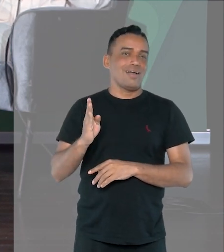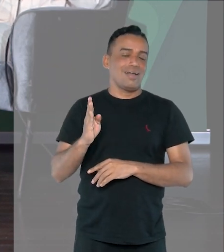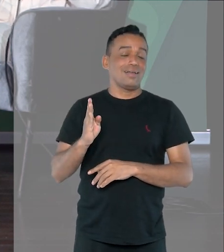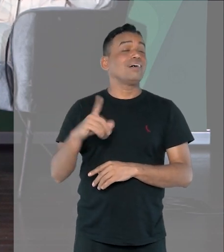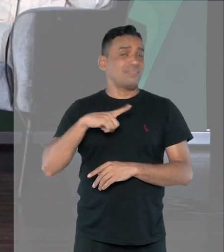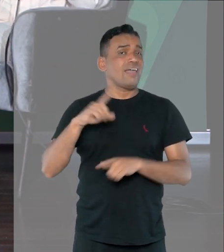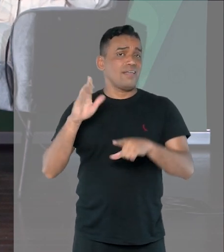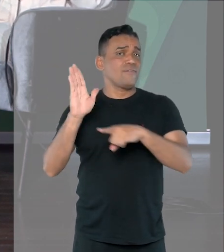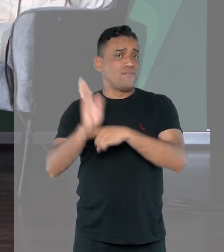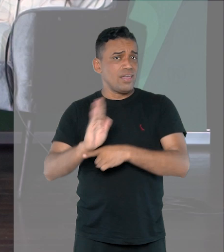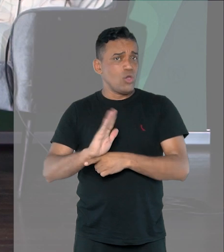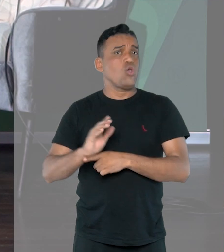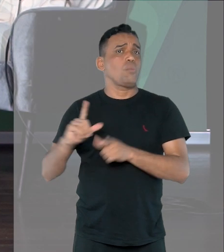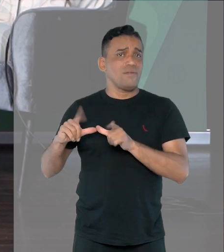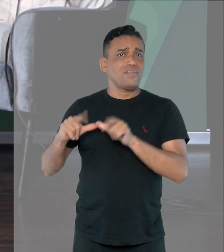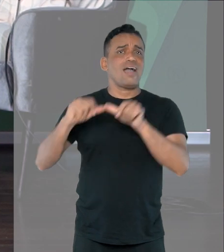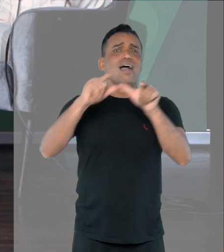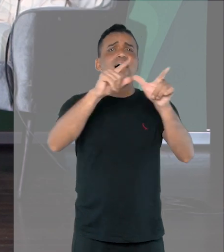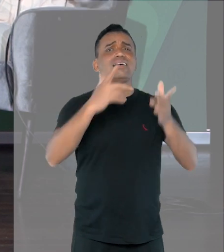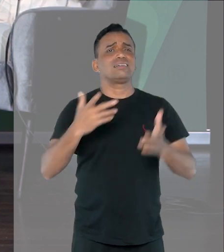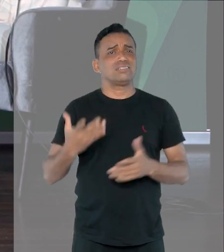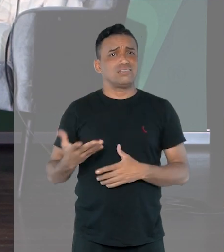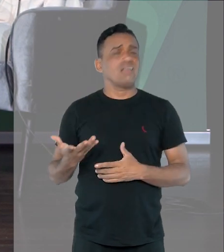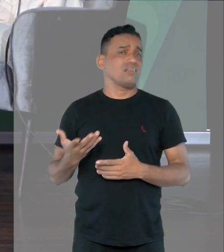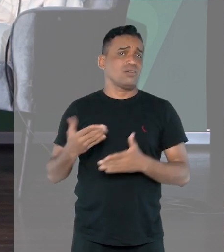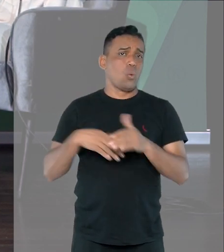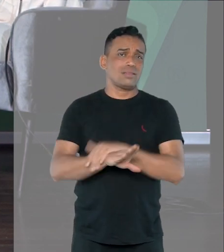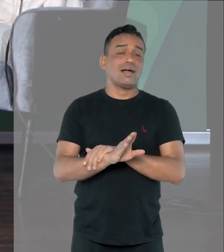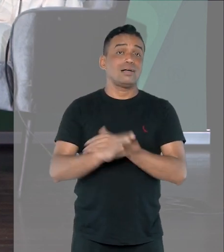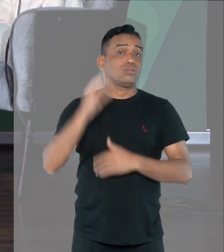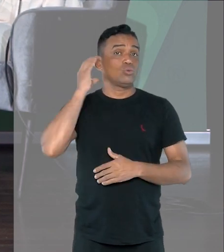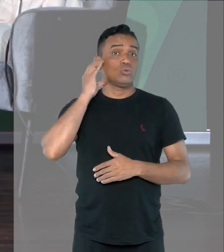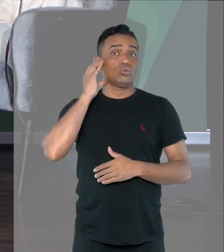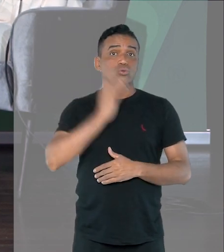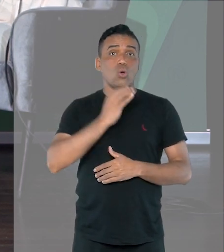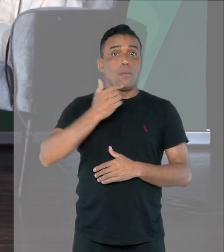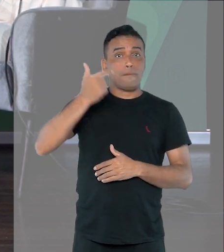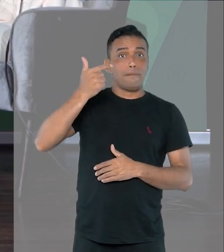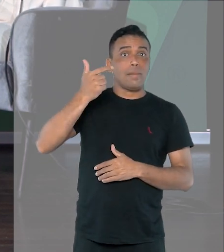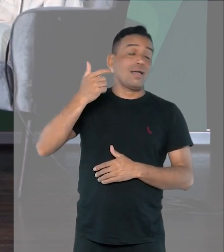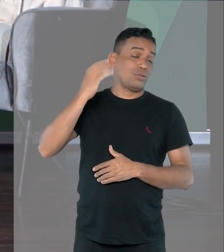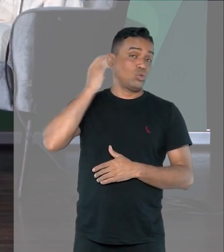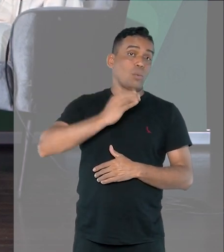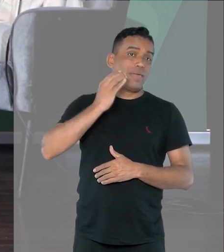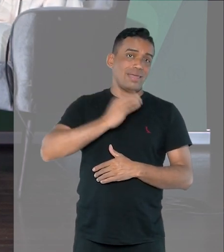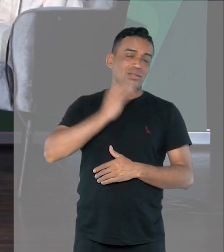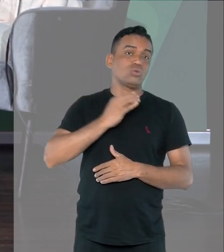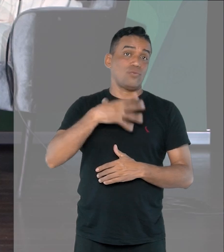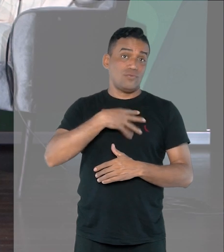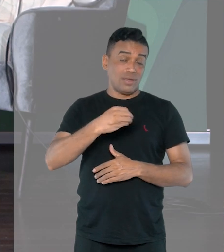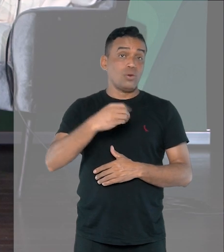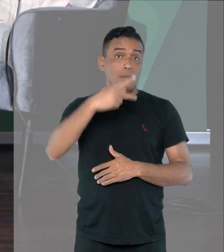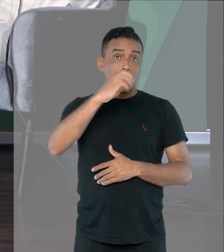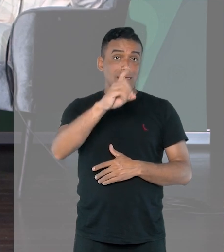viagem. Tem filmes, estão guardados, com Dom Pedro, que tá filho do Pedro de Alcântara, que está